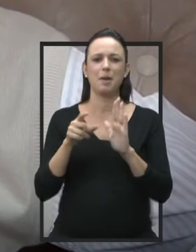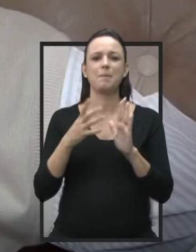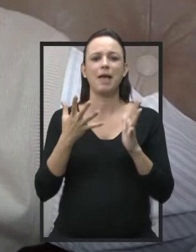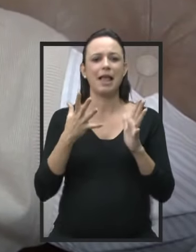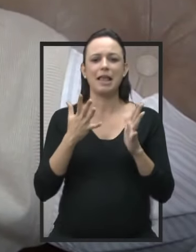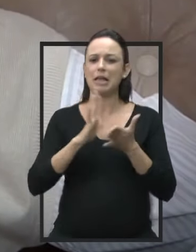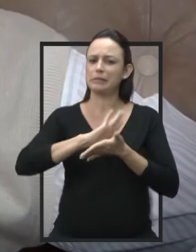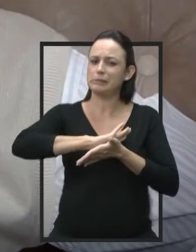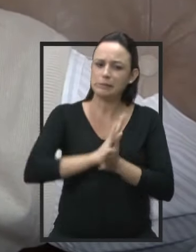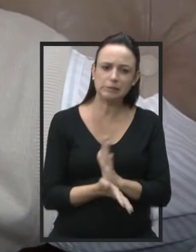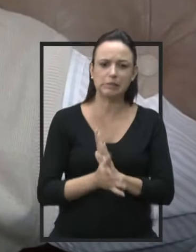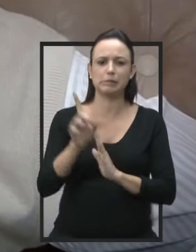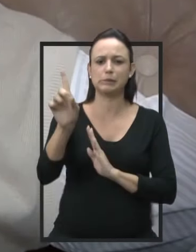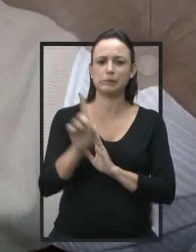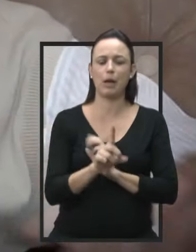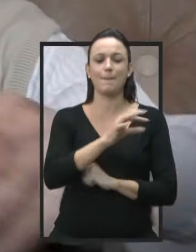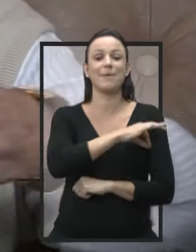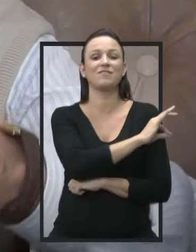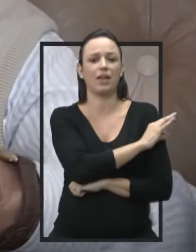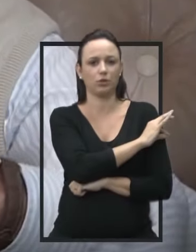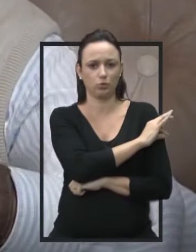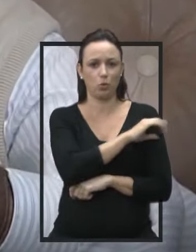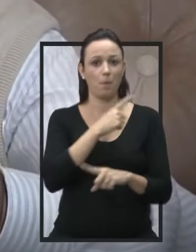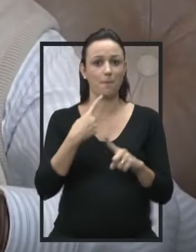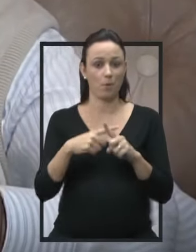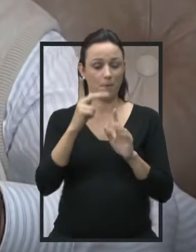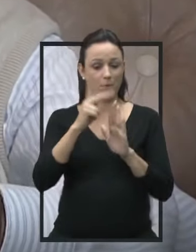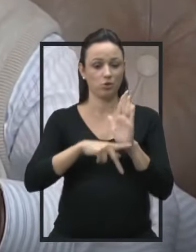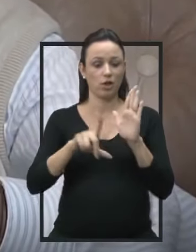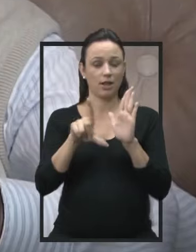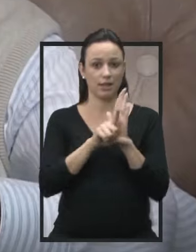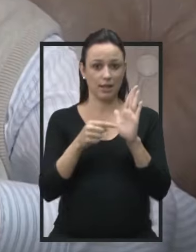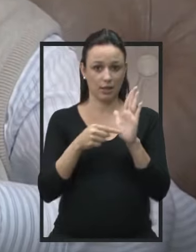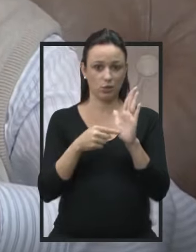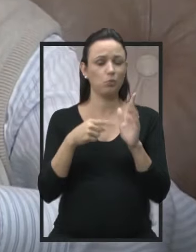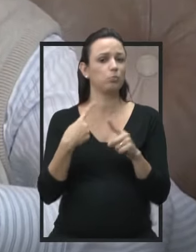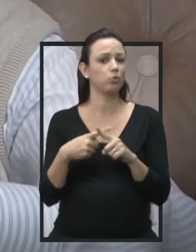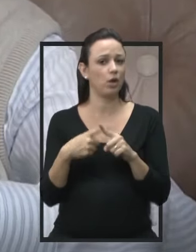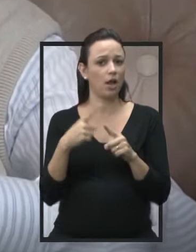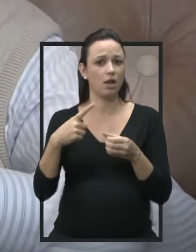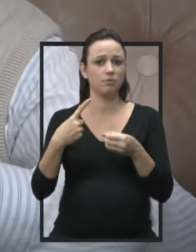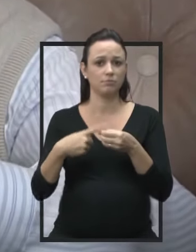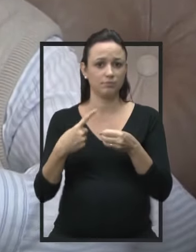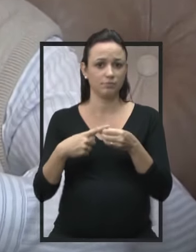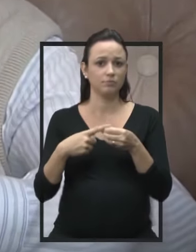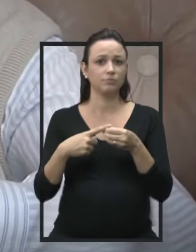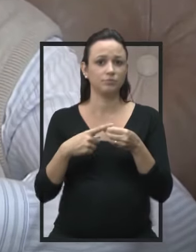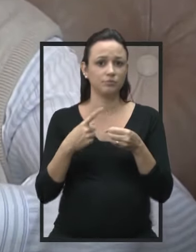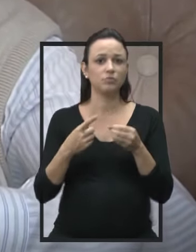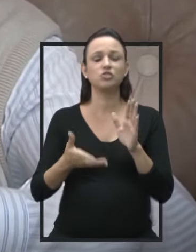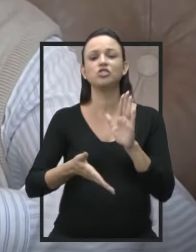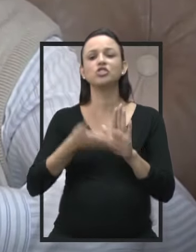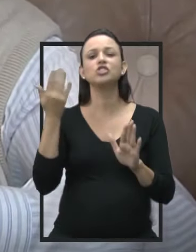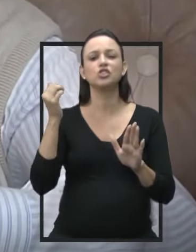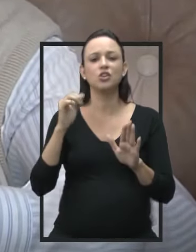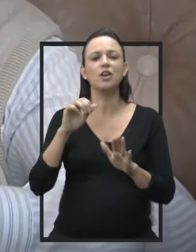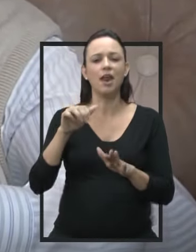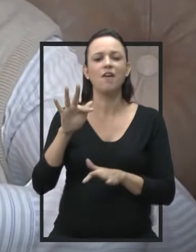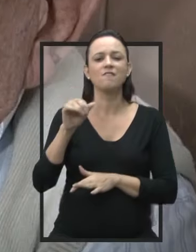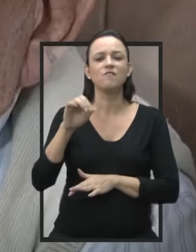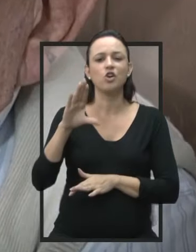com o prefeito, por quê? Um projeto de lei para que o município desapropriasse a Força e